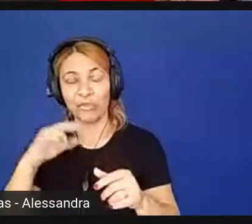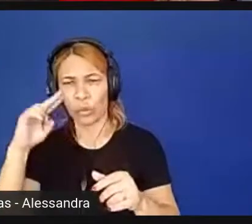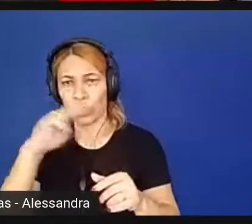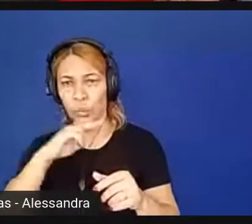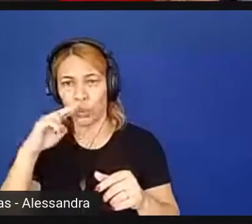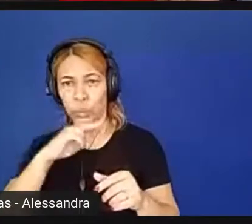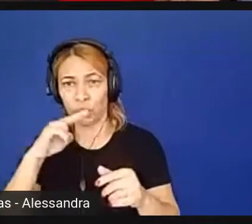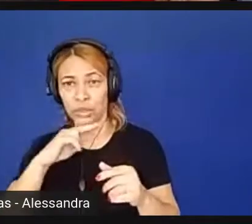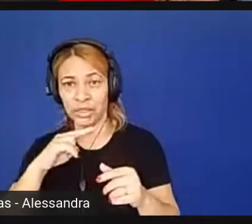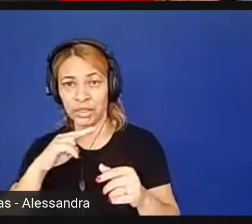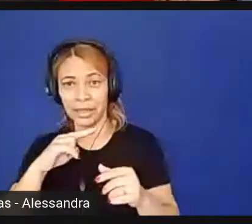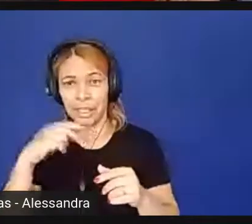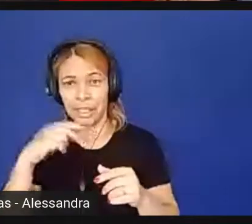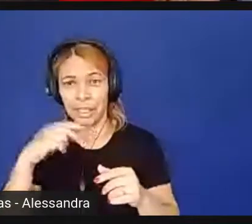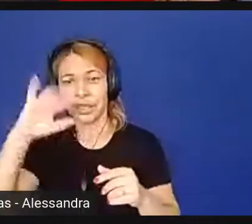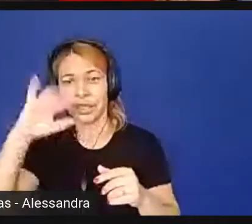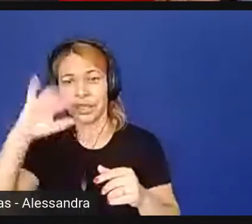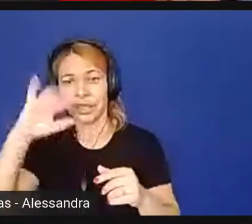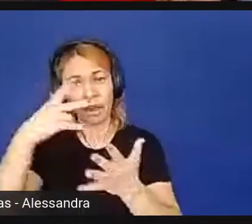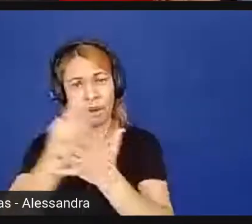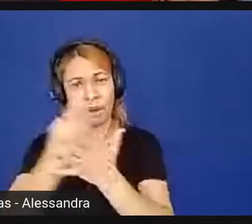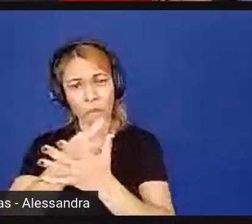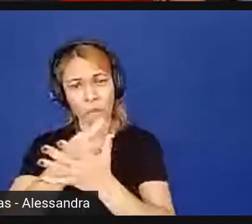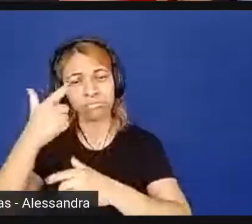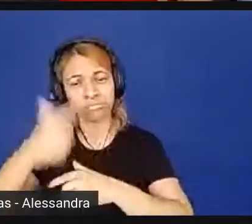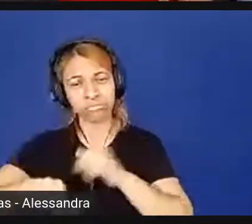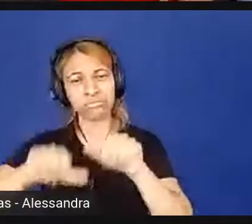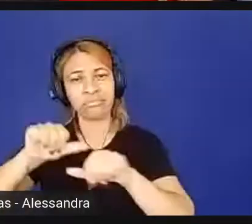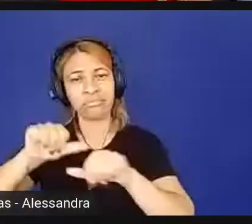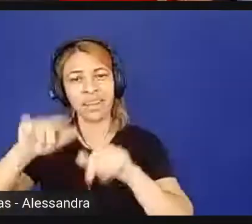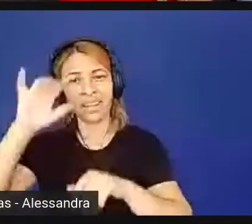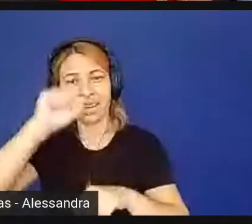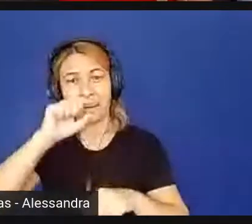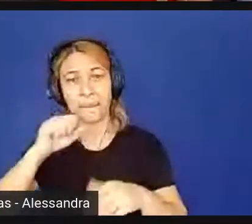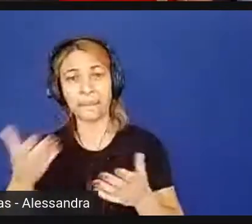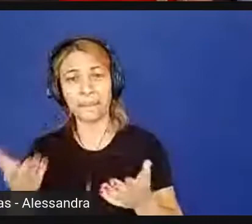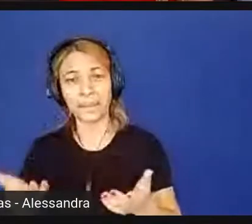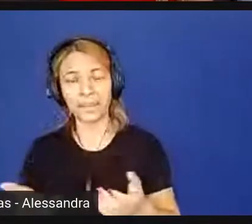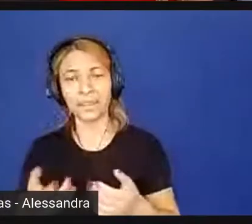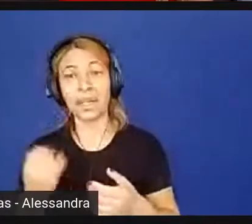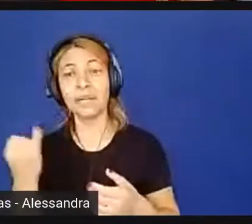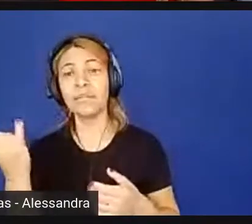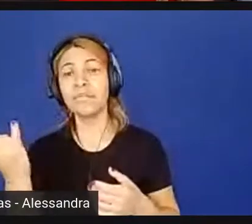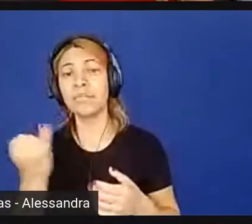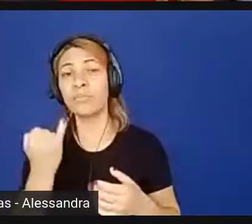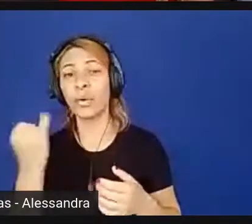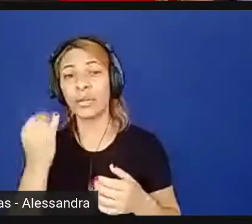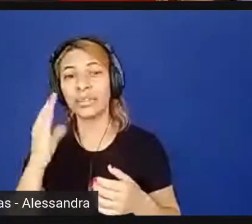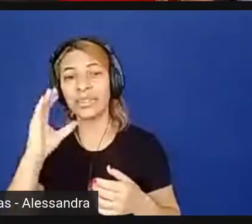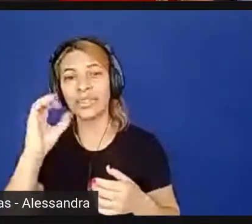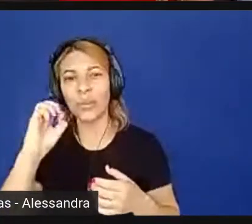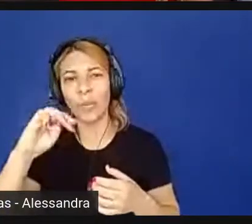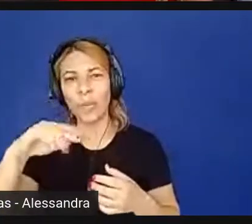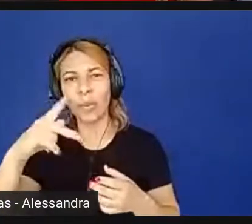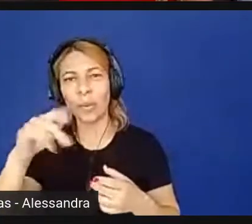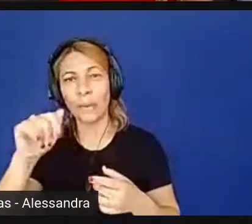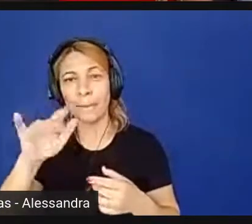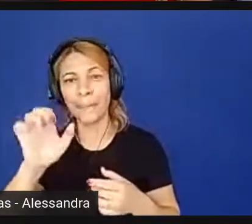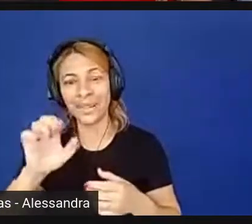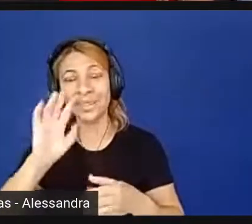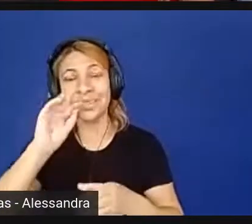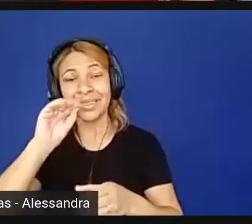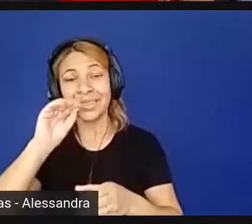também tem que aprender com erro. Aliás, que é imprescindível o compliance na administração pública, porque não